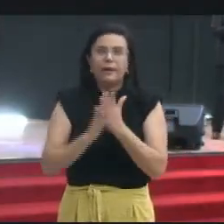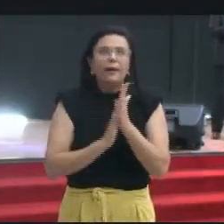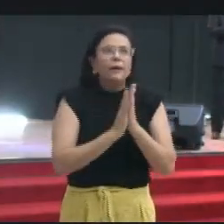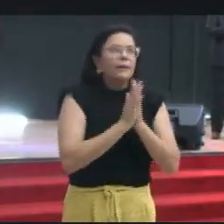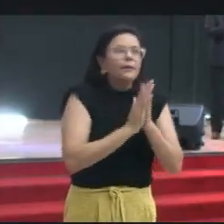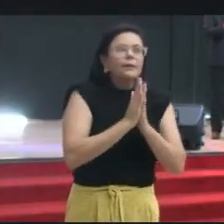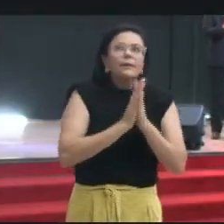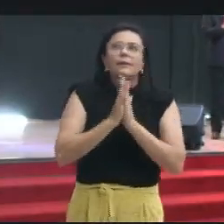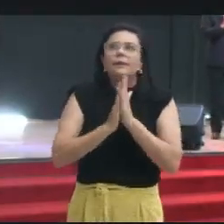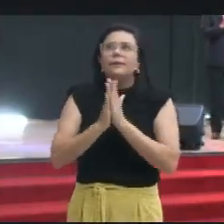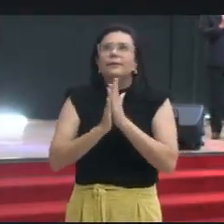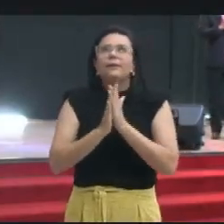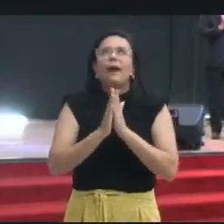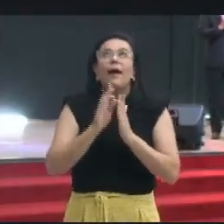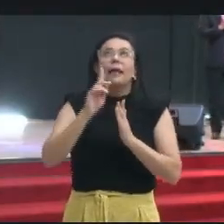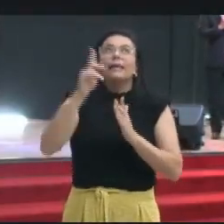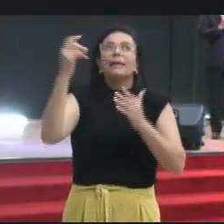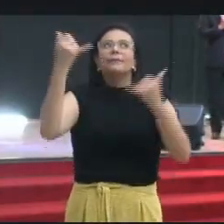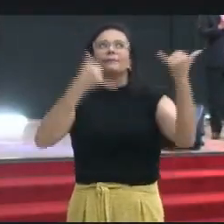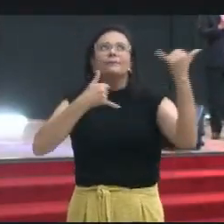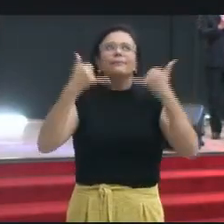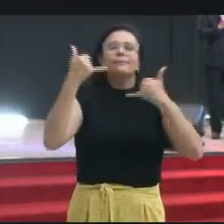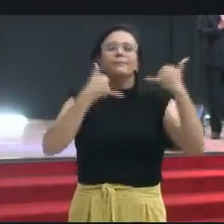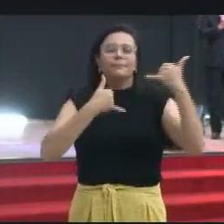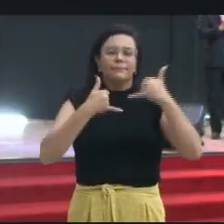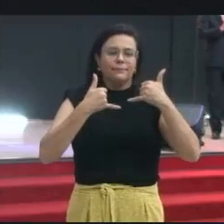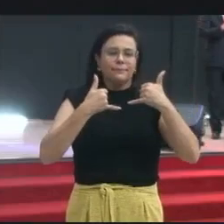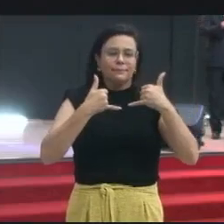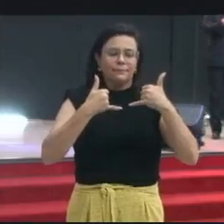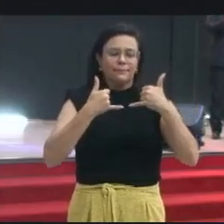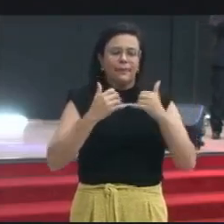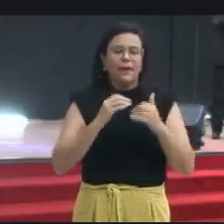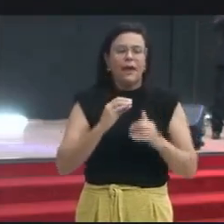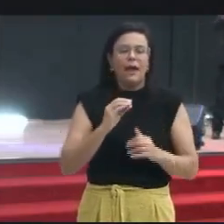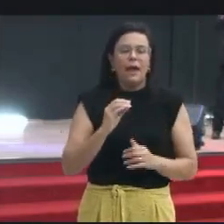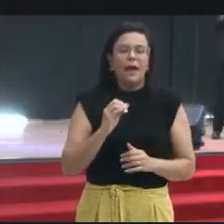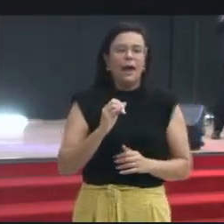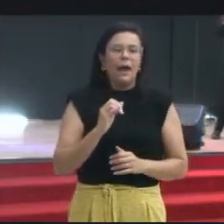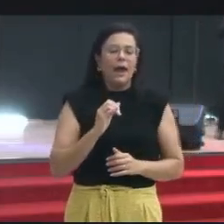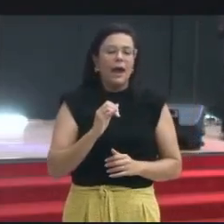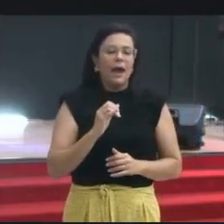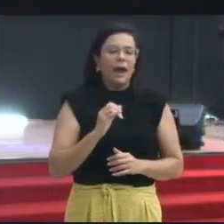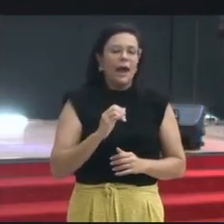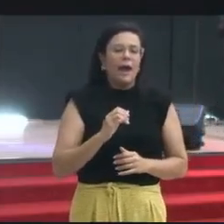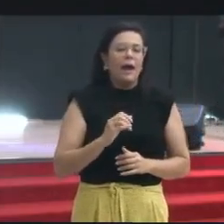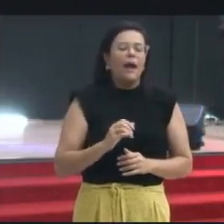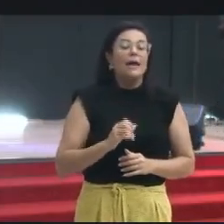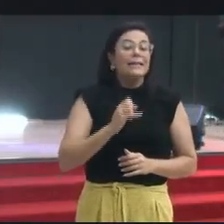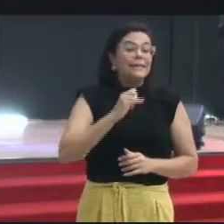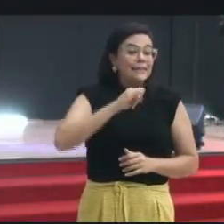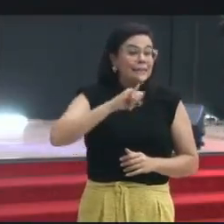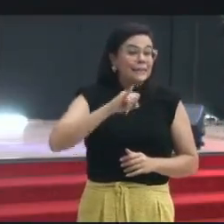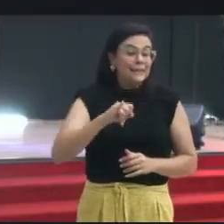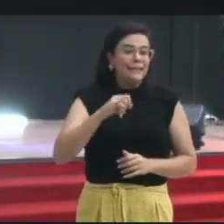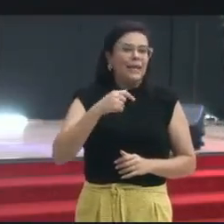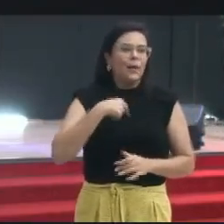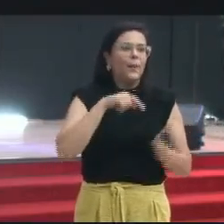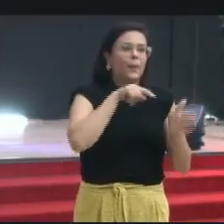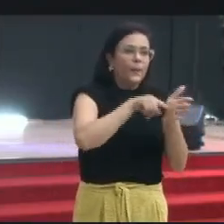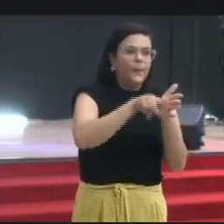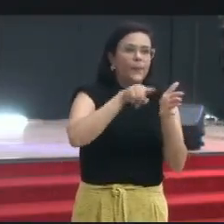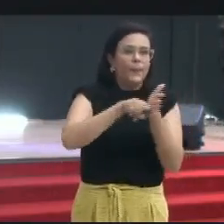Deus vai falar ao seu coração? Se para uma destas perguntas você disse